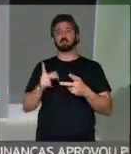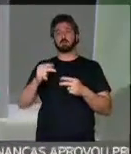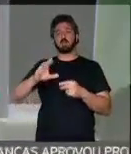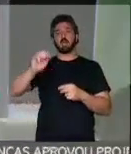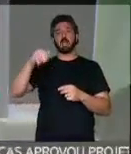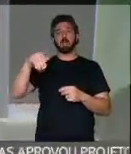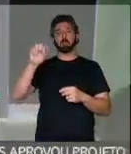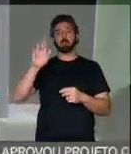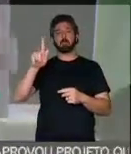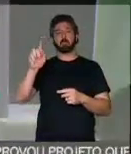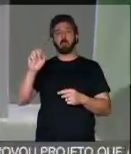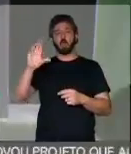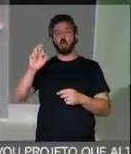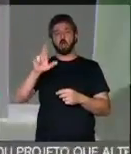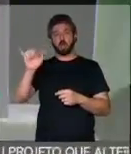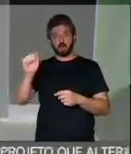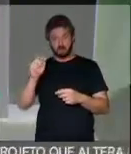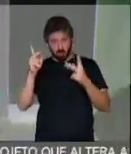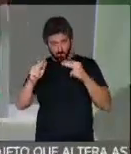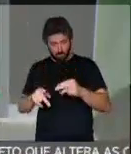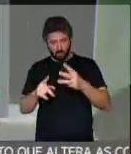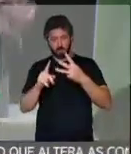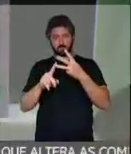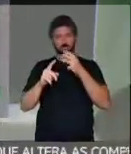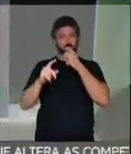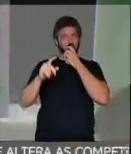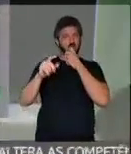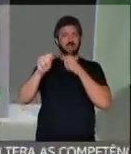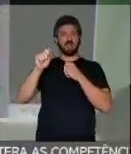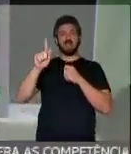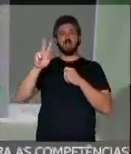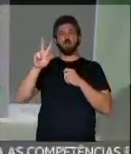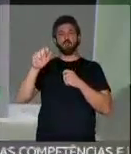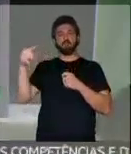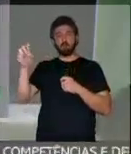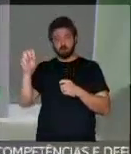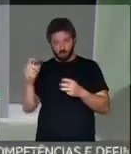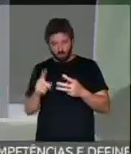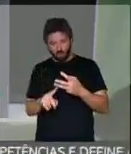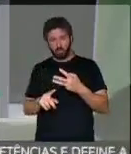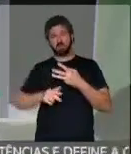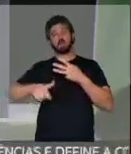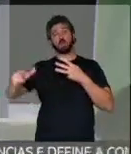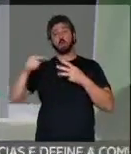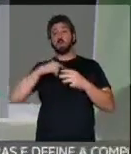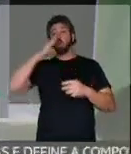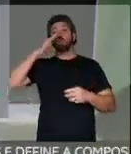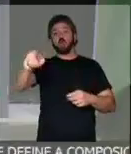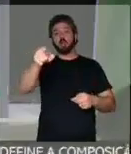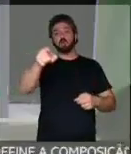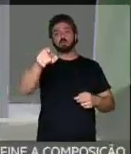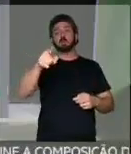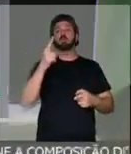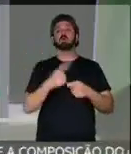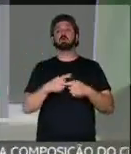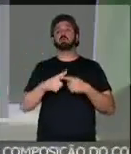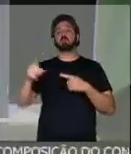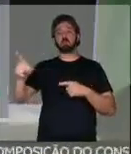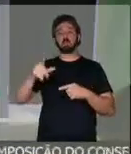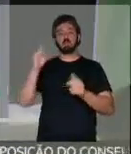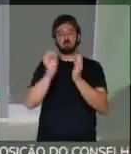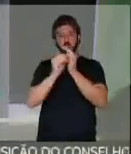como a Camargo Correia, empresas como a Queiroz Galvão e tantas outras, que aqui eu denuncio numa